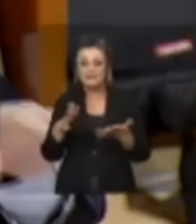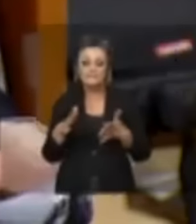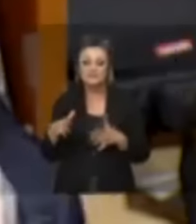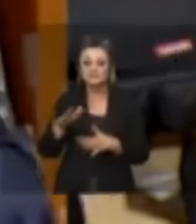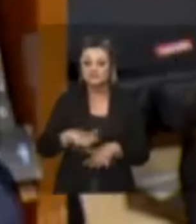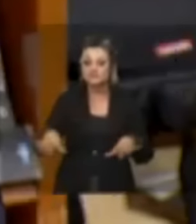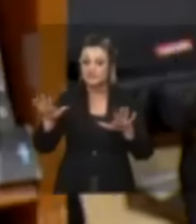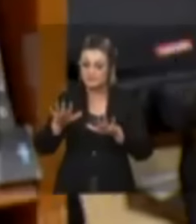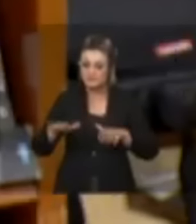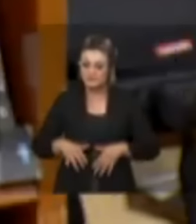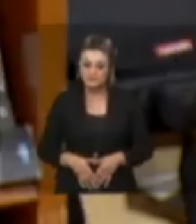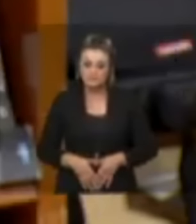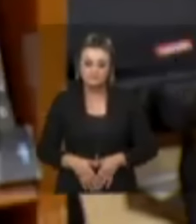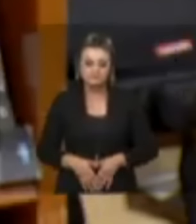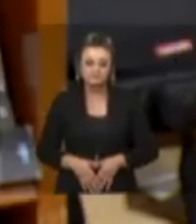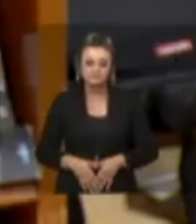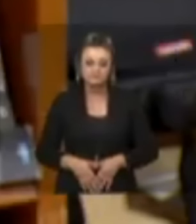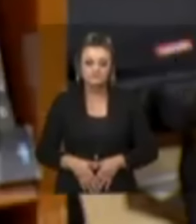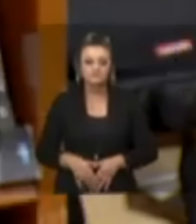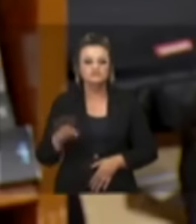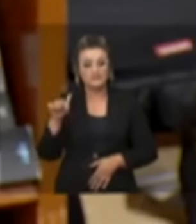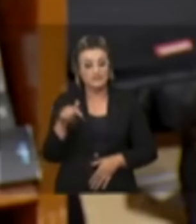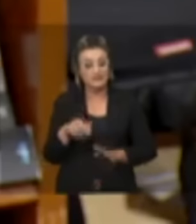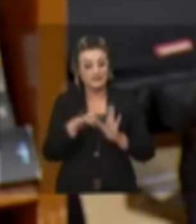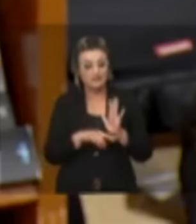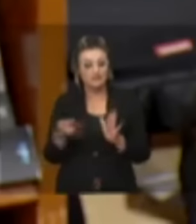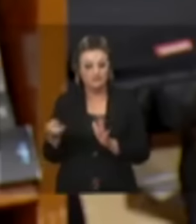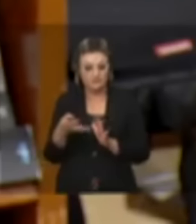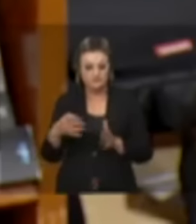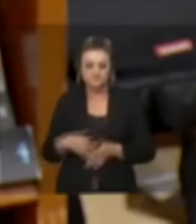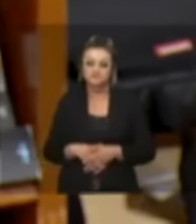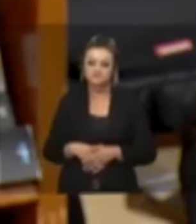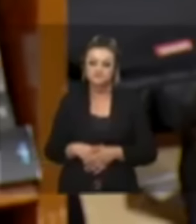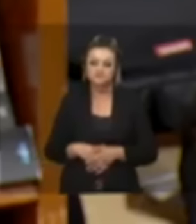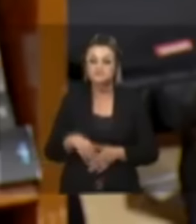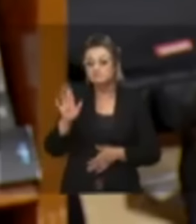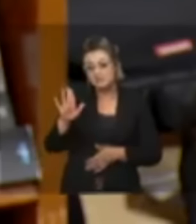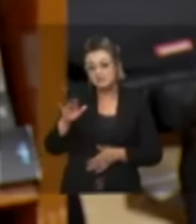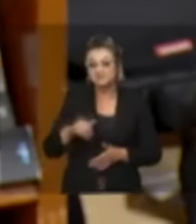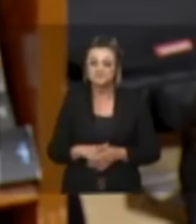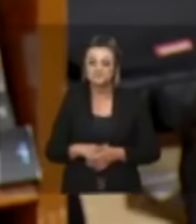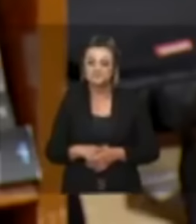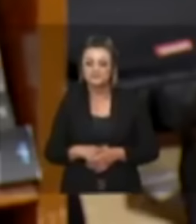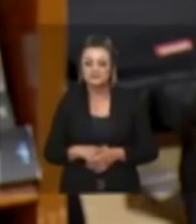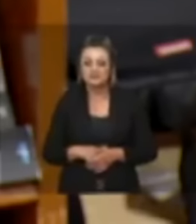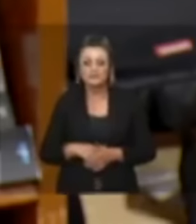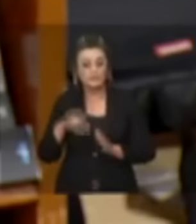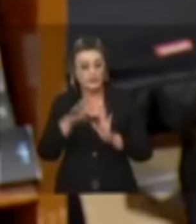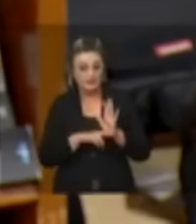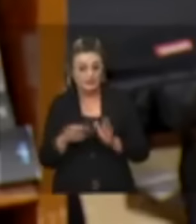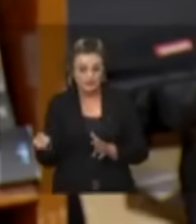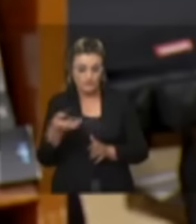período de contribuição Essa foi a nova regra instituída porém ao instituir a nova